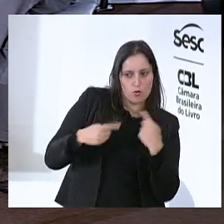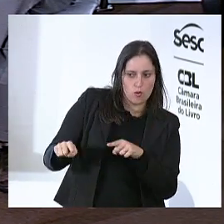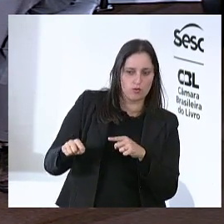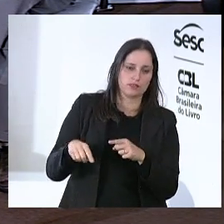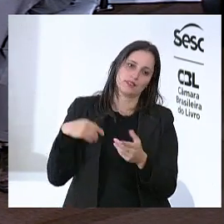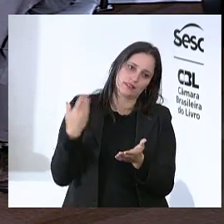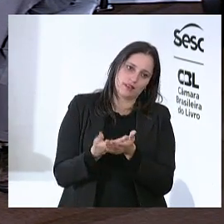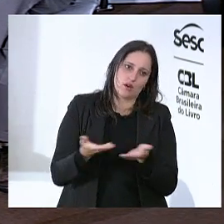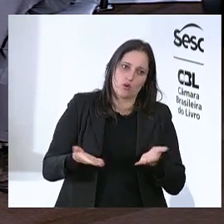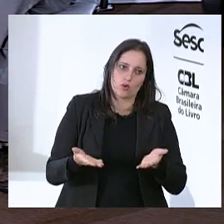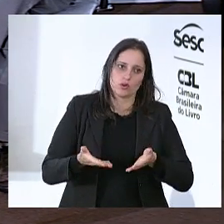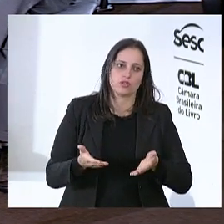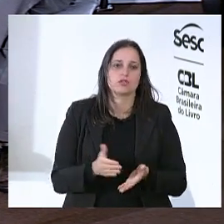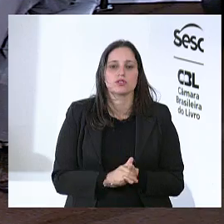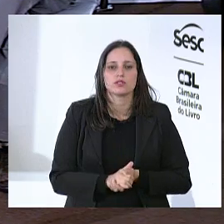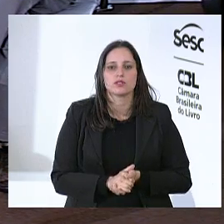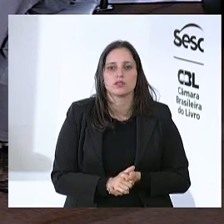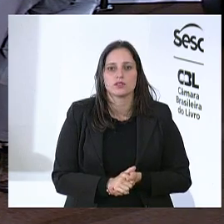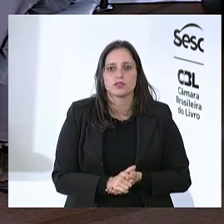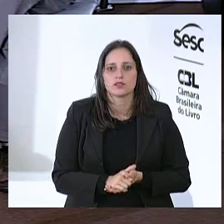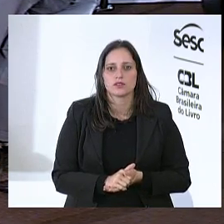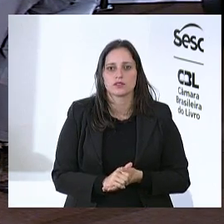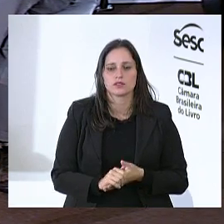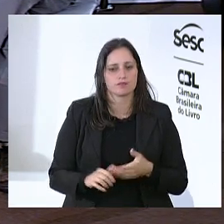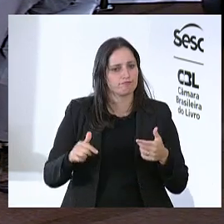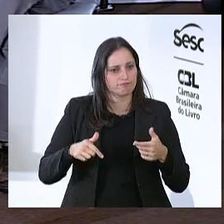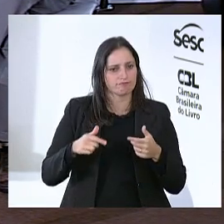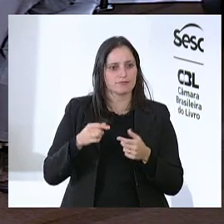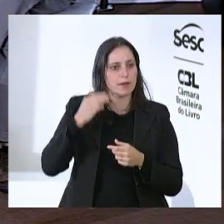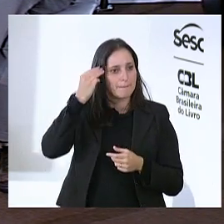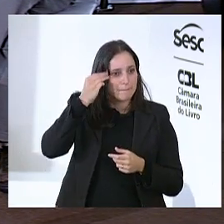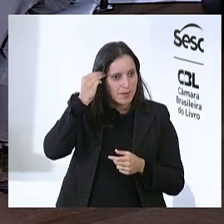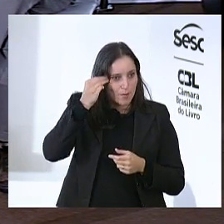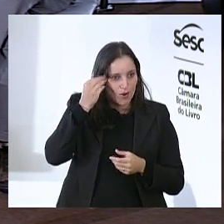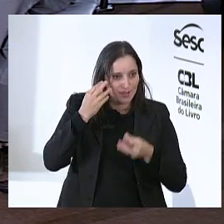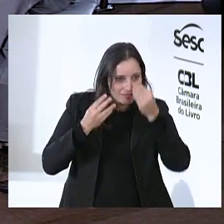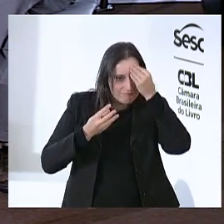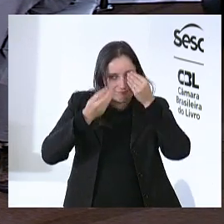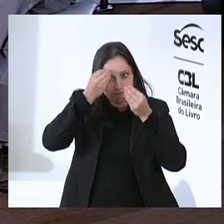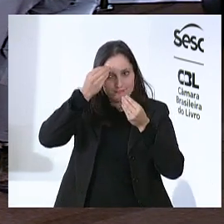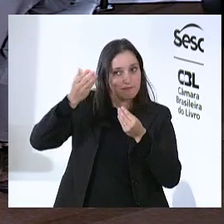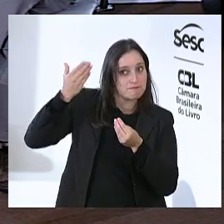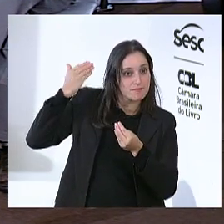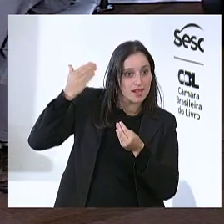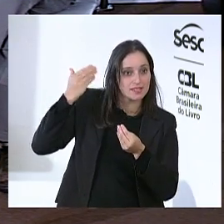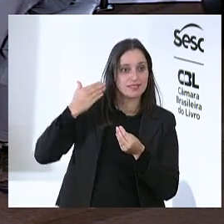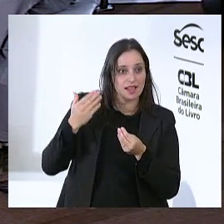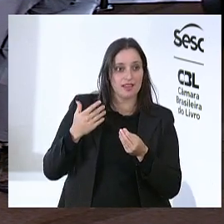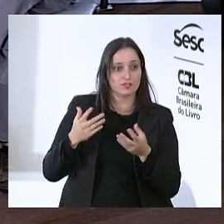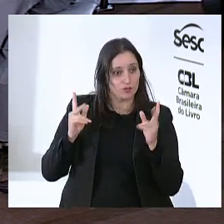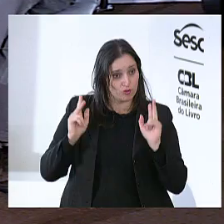não é? Nós estamos em plena batalha da memória. E é curioso que,